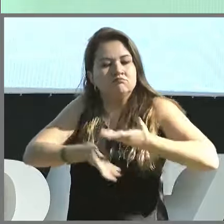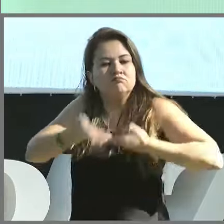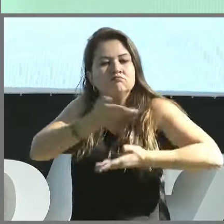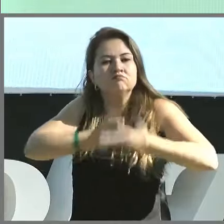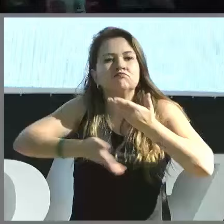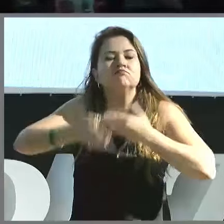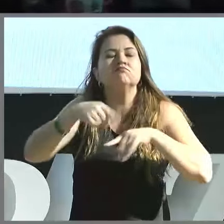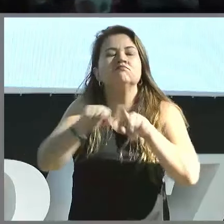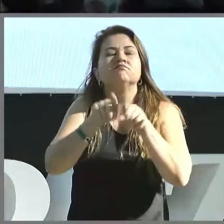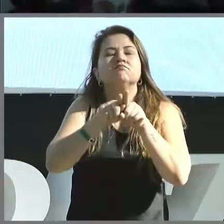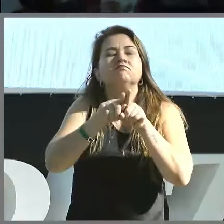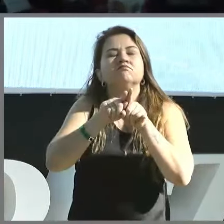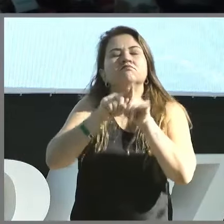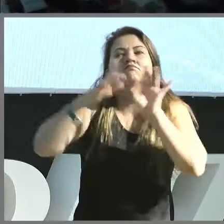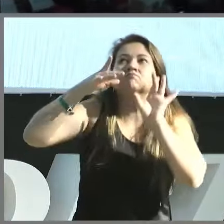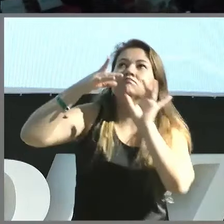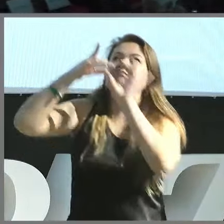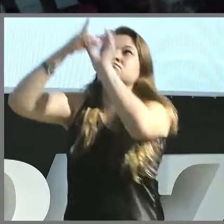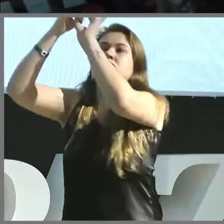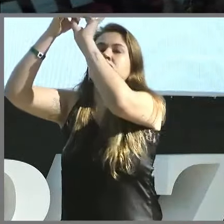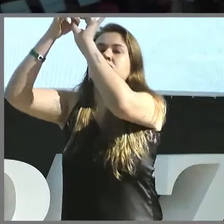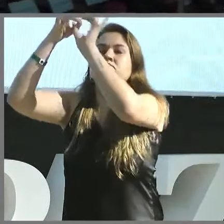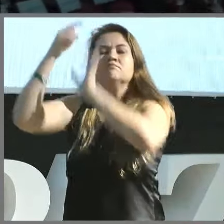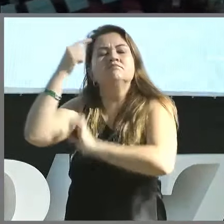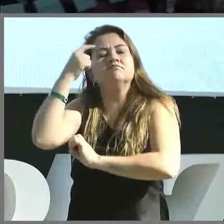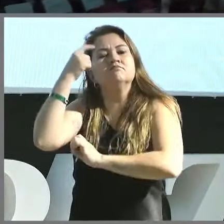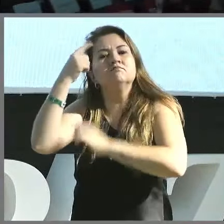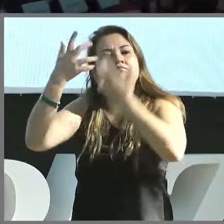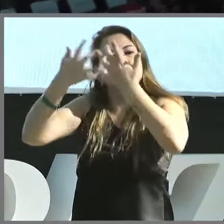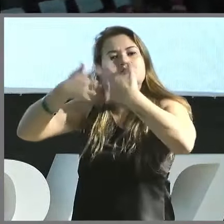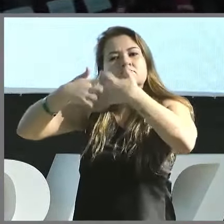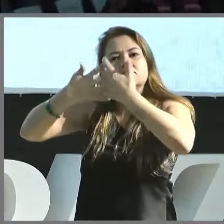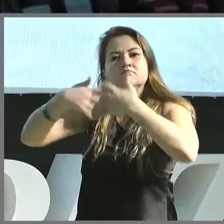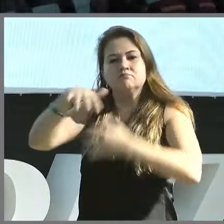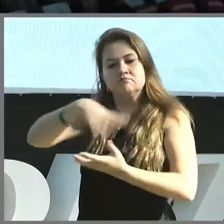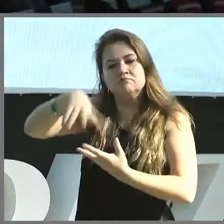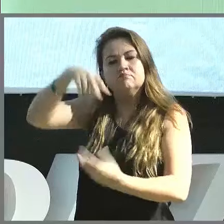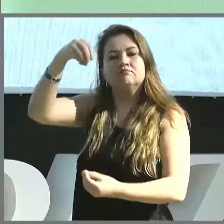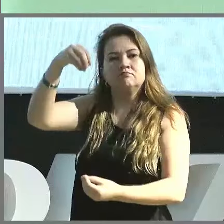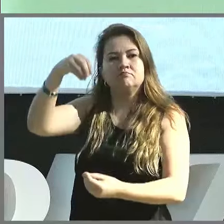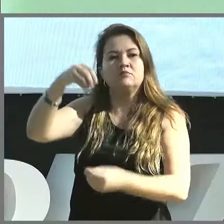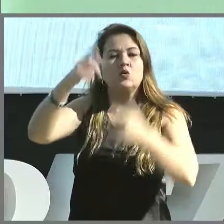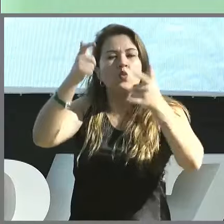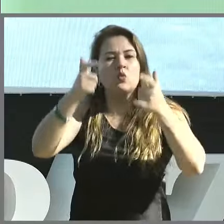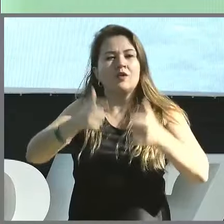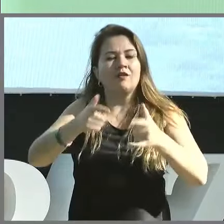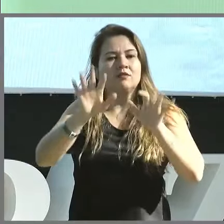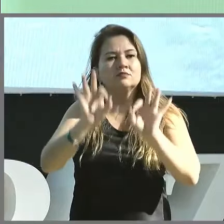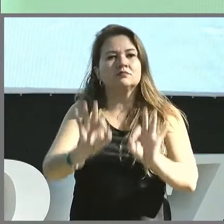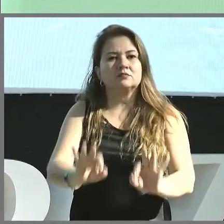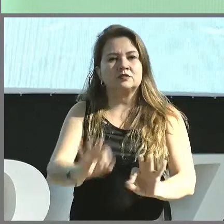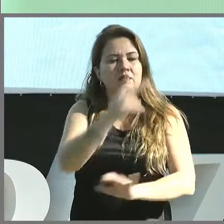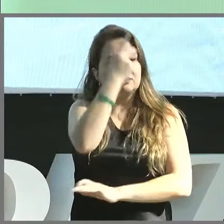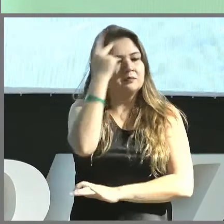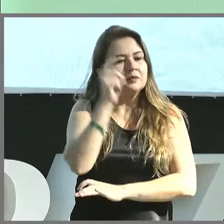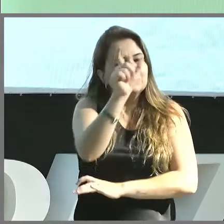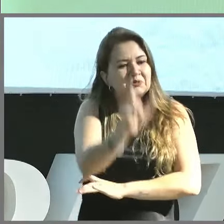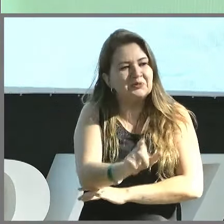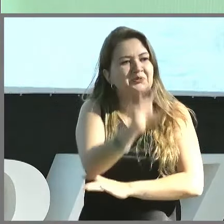pensamento espírita, em tempo certo, na hora certa, no lugar certo, para a pessoa